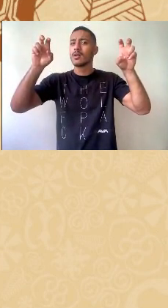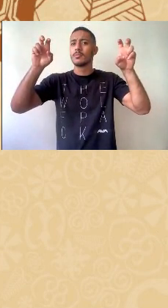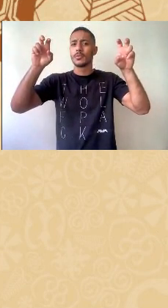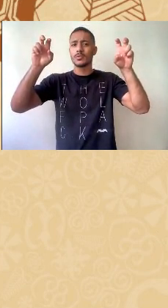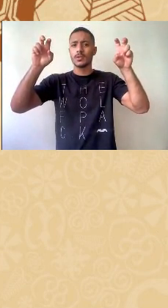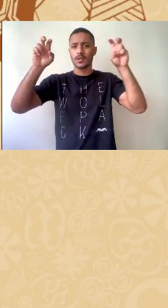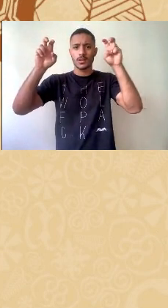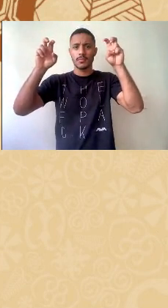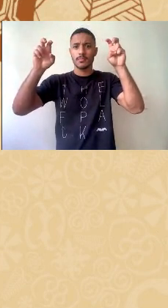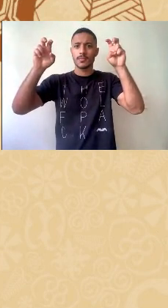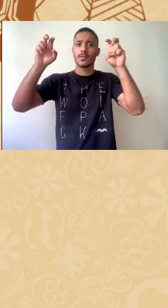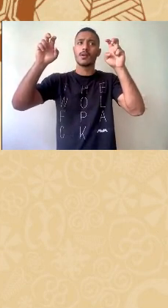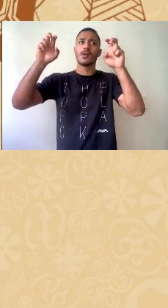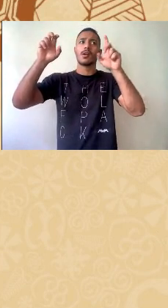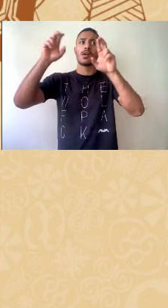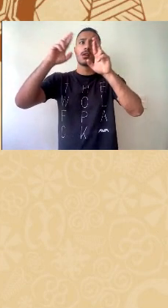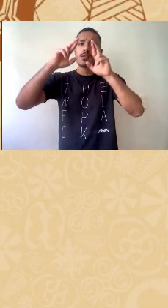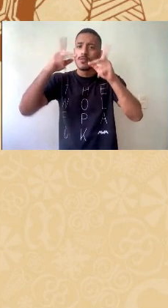antagônico